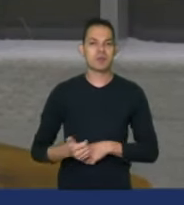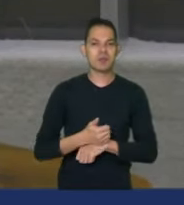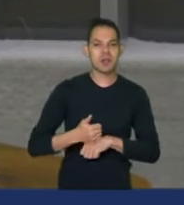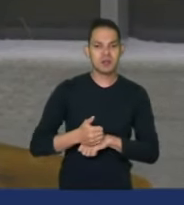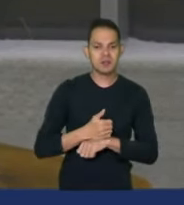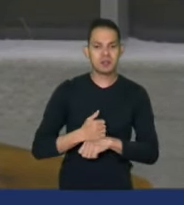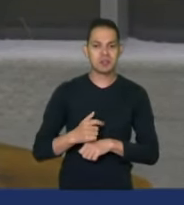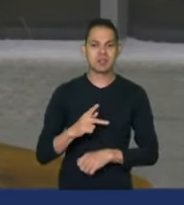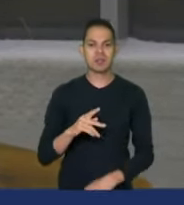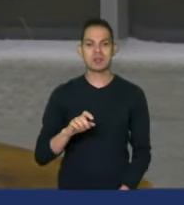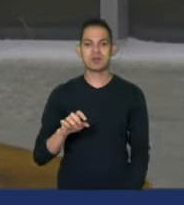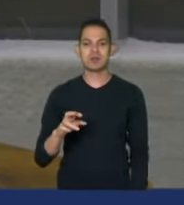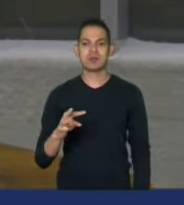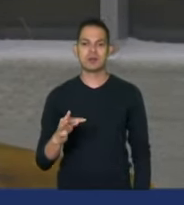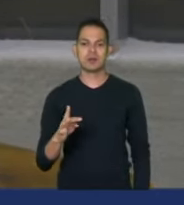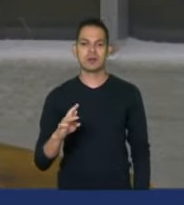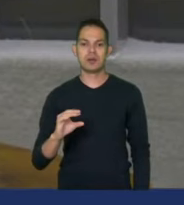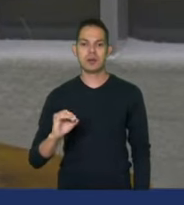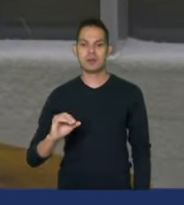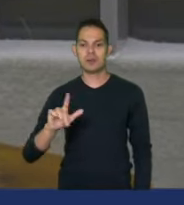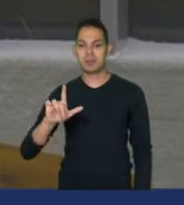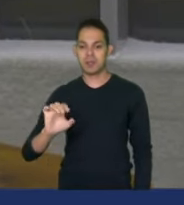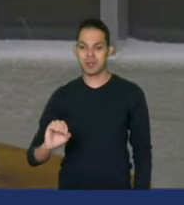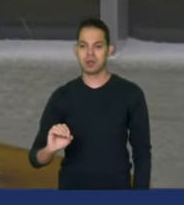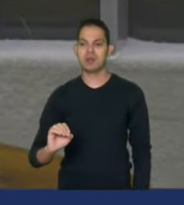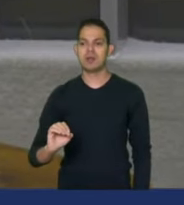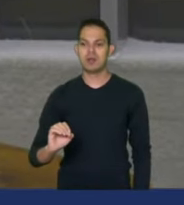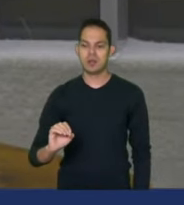ninguém estão sentindo na pele